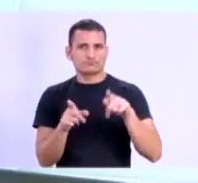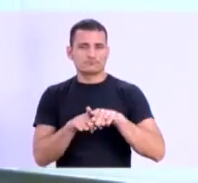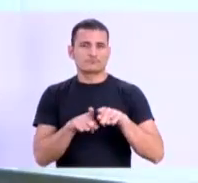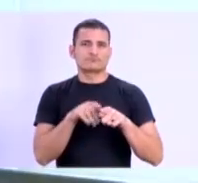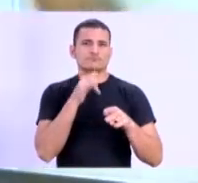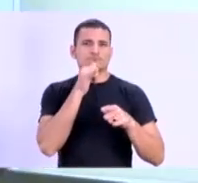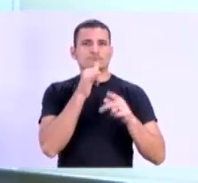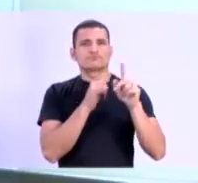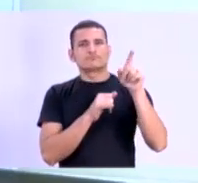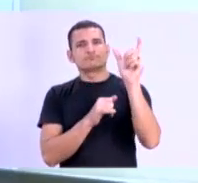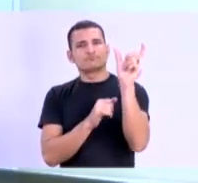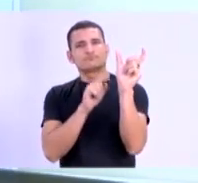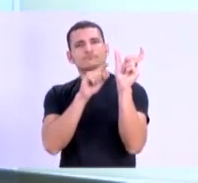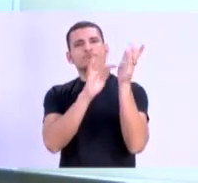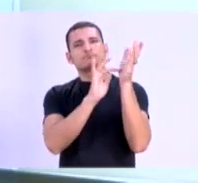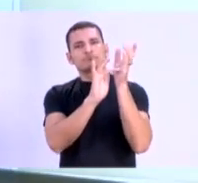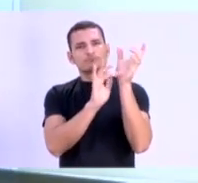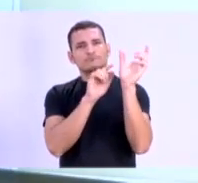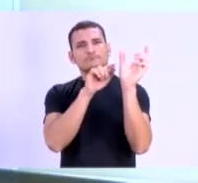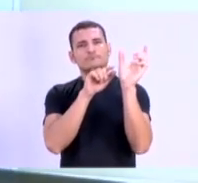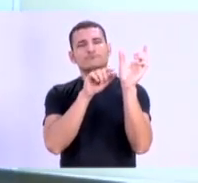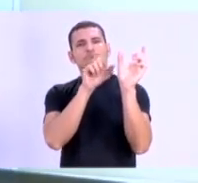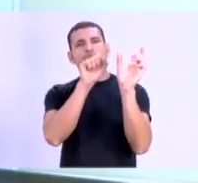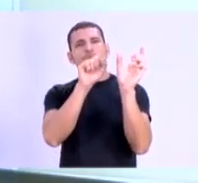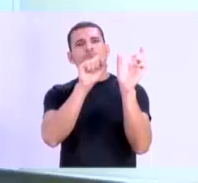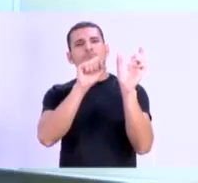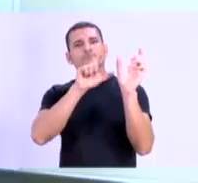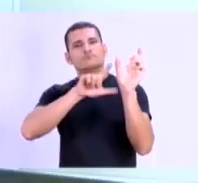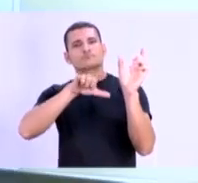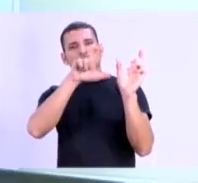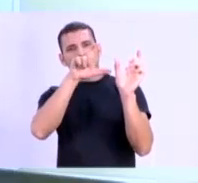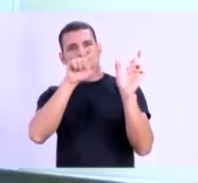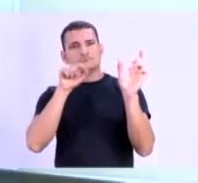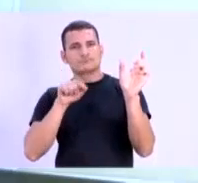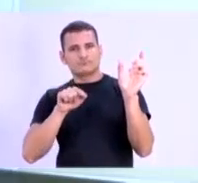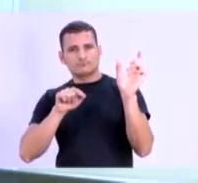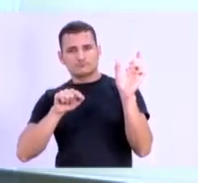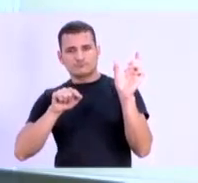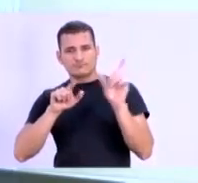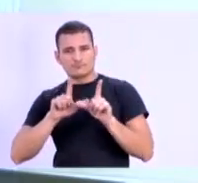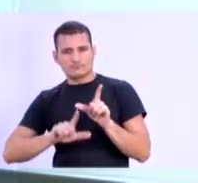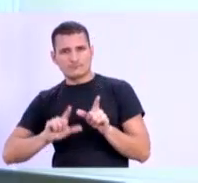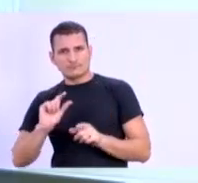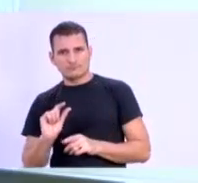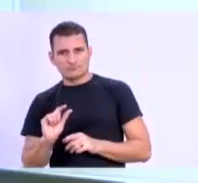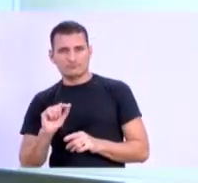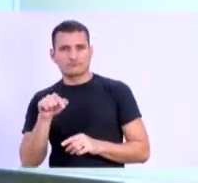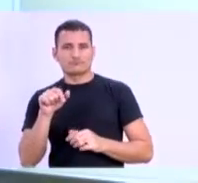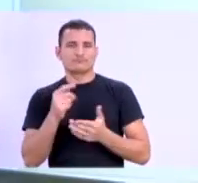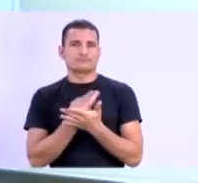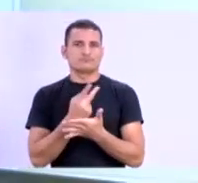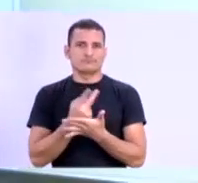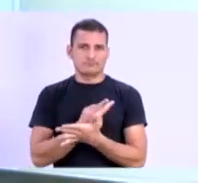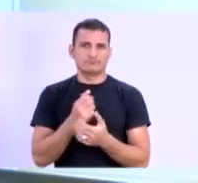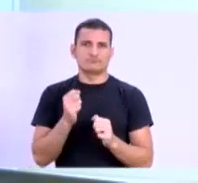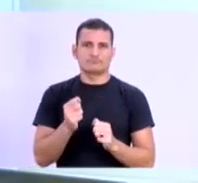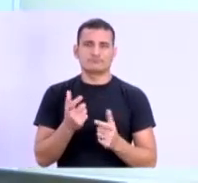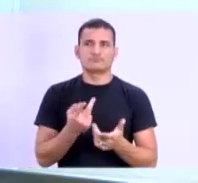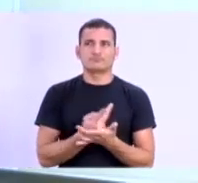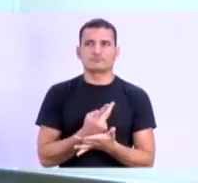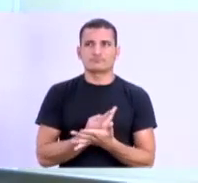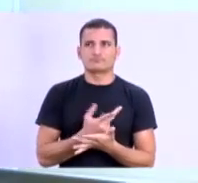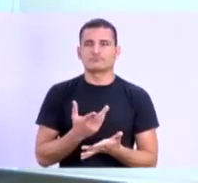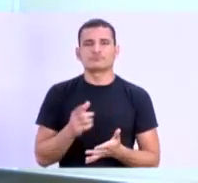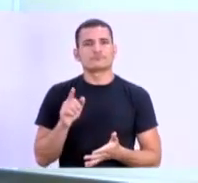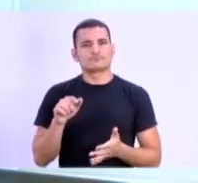smartphone com S maiúsculo e meu arquivo for com S minúsculo. Vai dar erro, nem vai compilar, professor, o programa. Mas isso ainda bem que é um